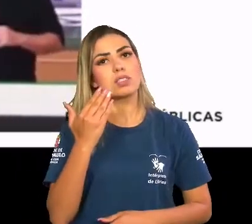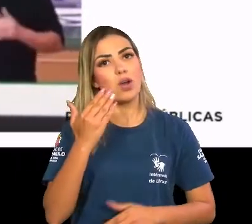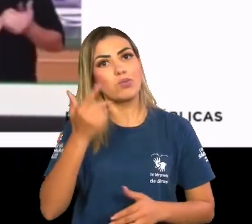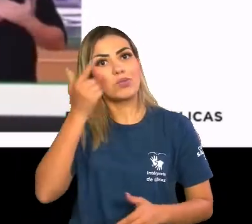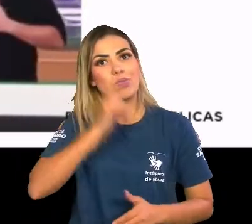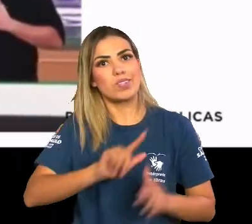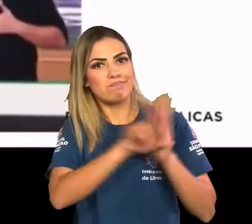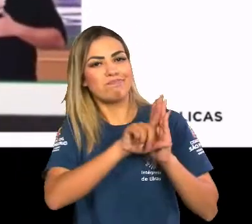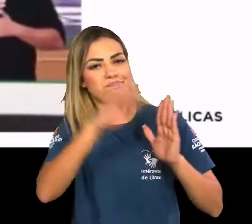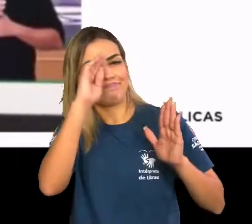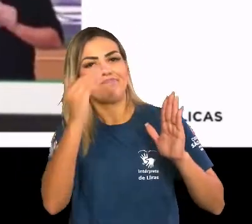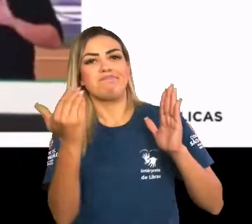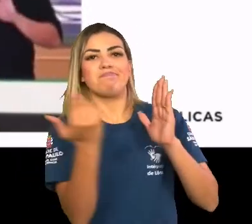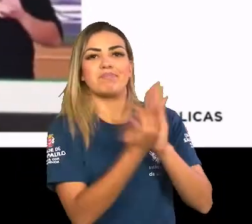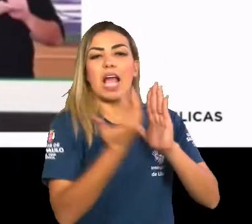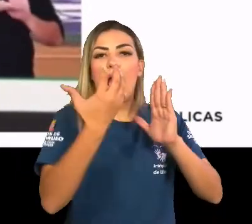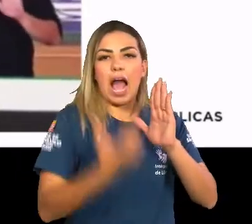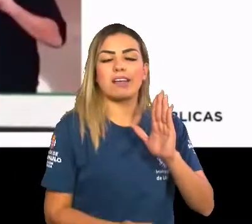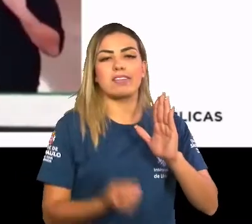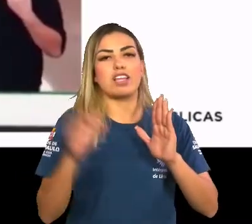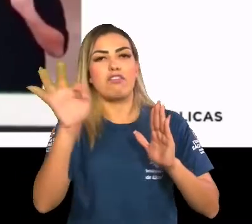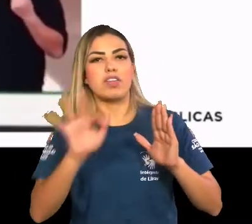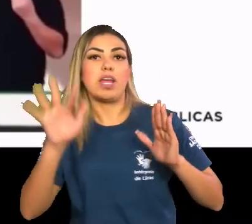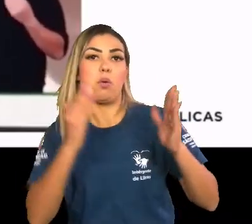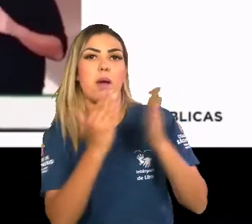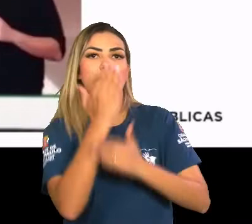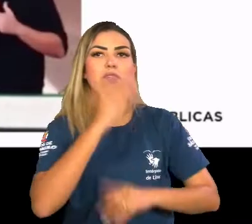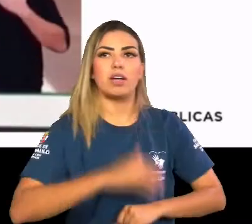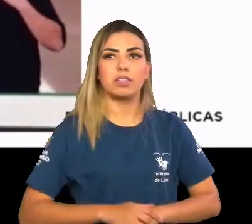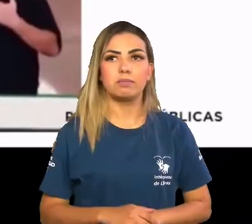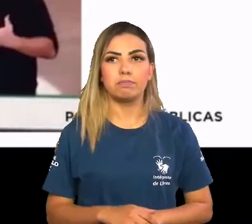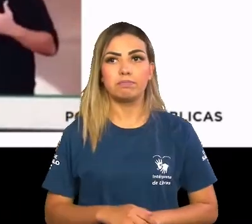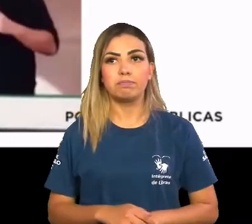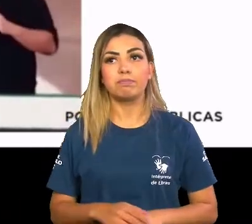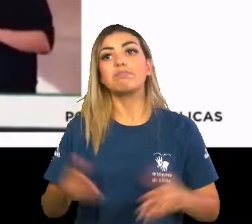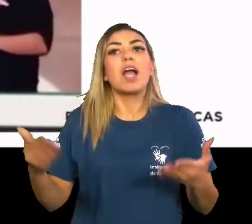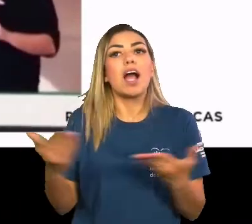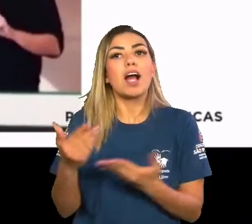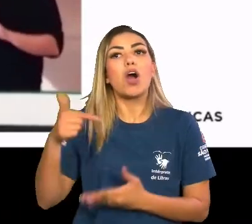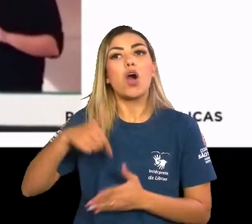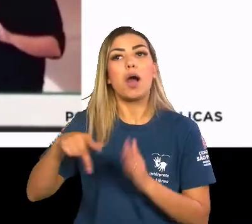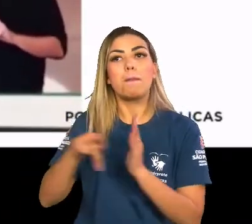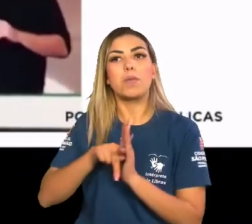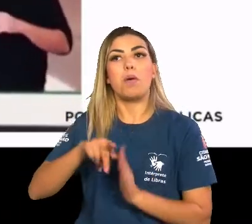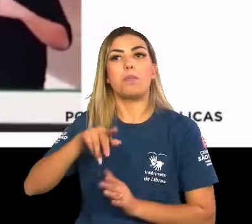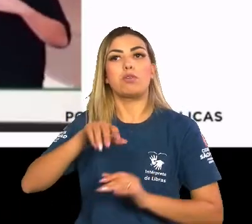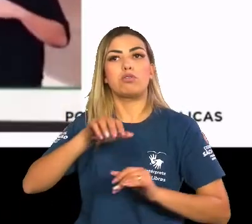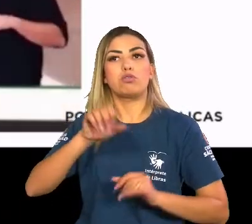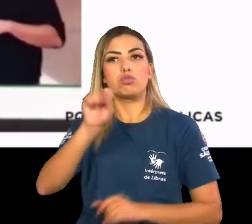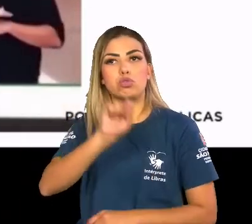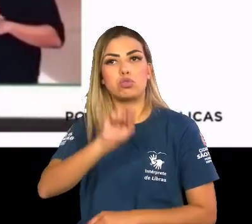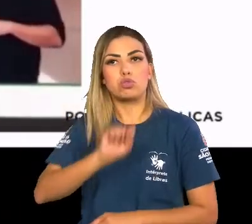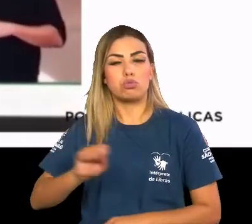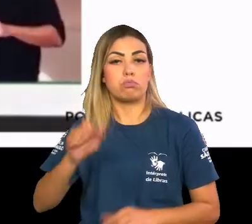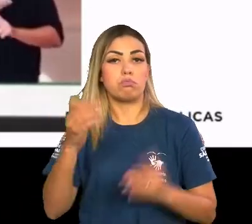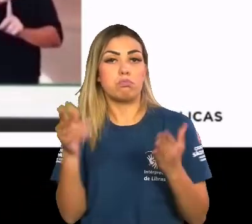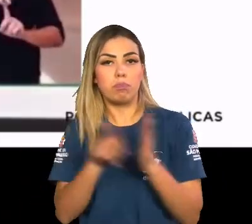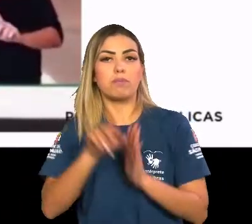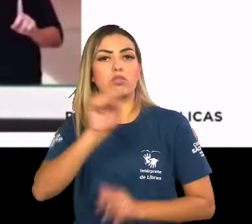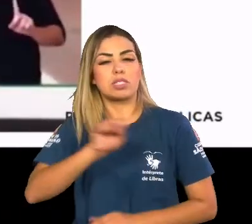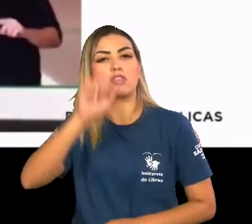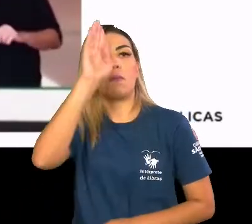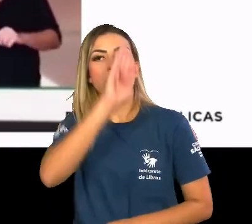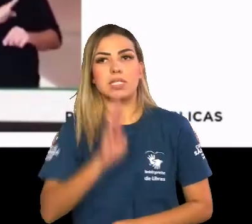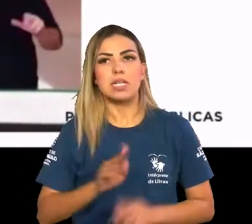Aprovado. A matéria vai ao Senado Federal. Quero agradecer à Sociedade Brasileira de Pediatria, Sociedade Brasileira